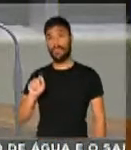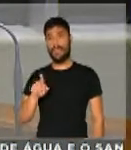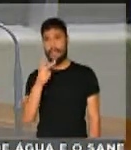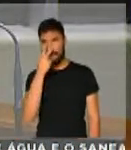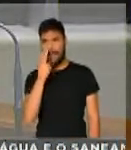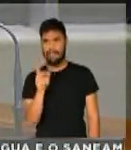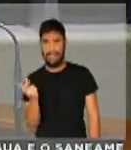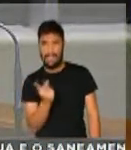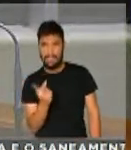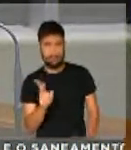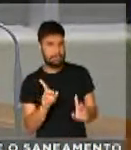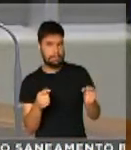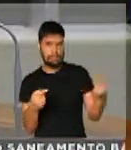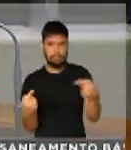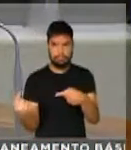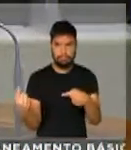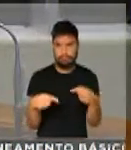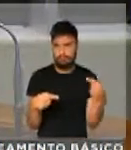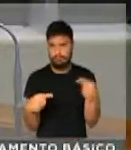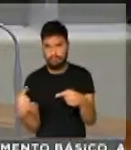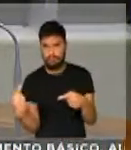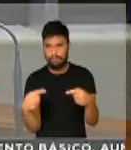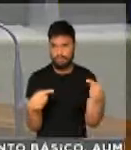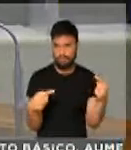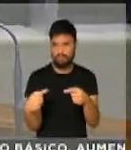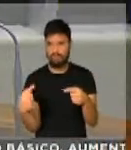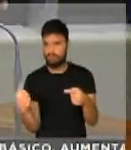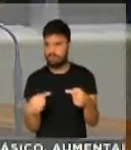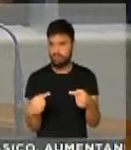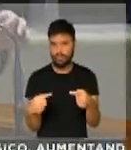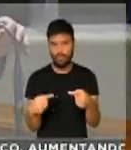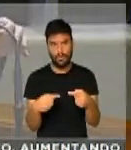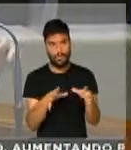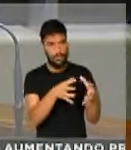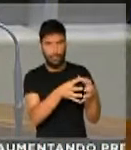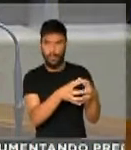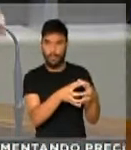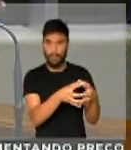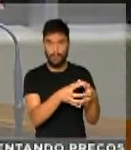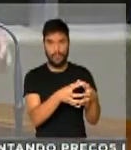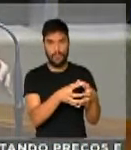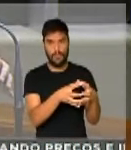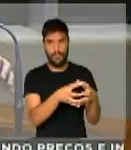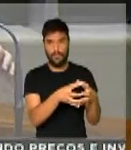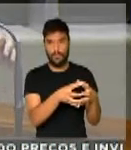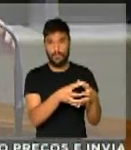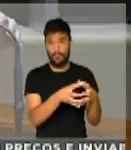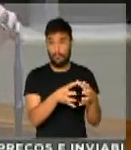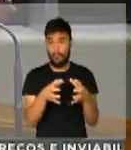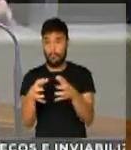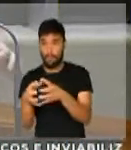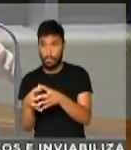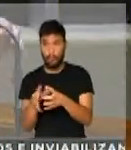disputa, a briga entre membros da